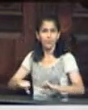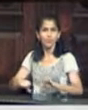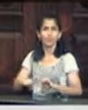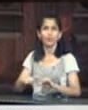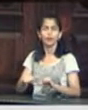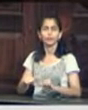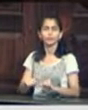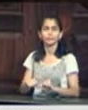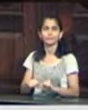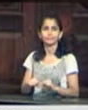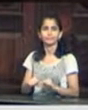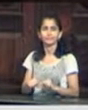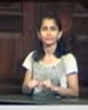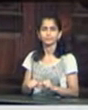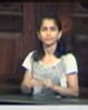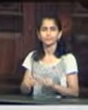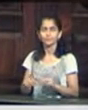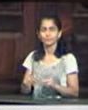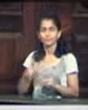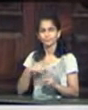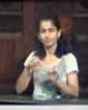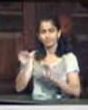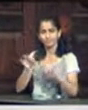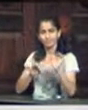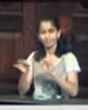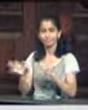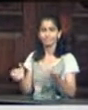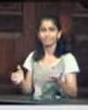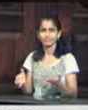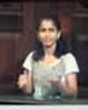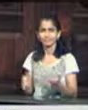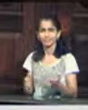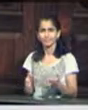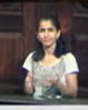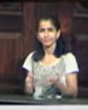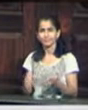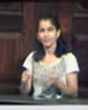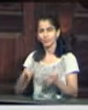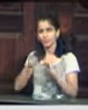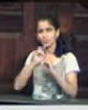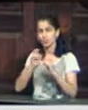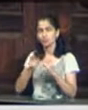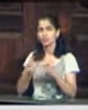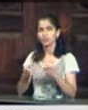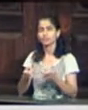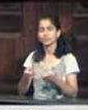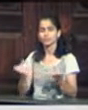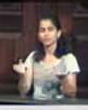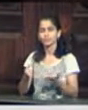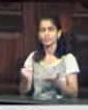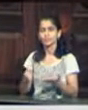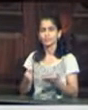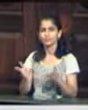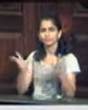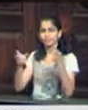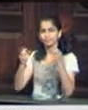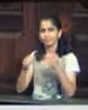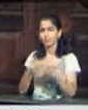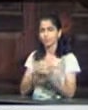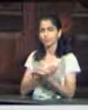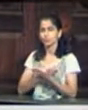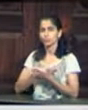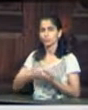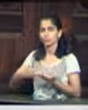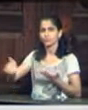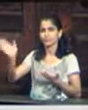E como se fosse pouco, através de um desses projetos que nós discutimos hoje aqui, só que esse tema passou em branco, é